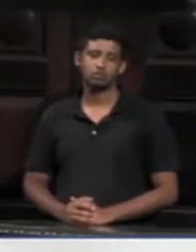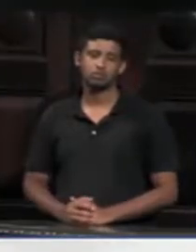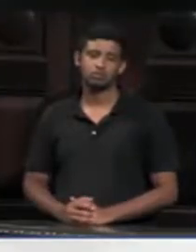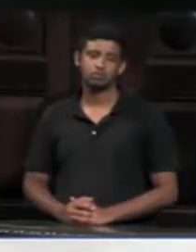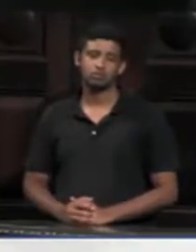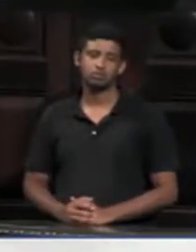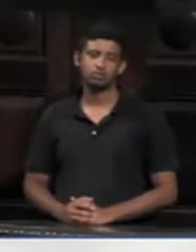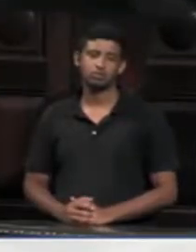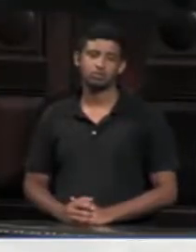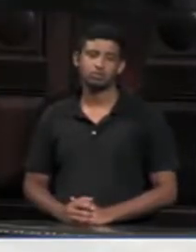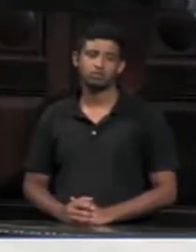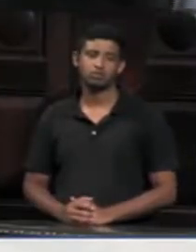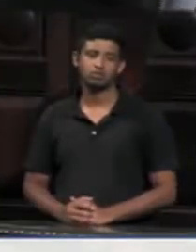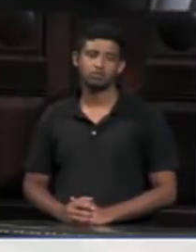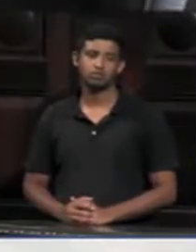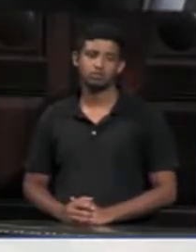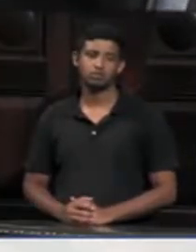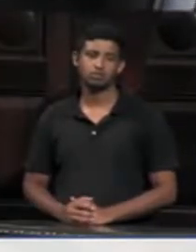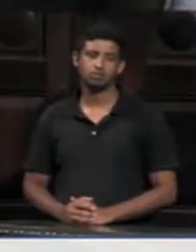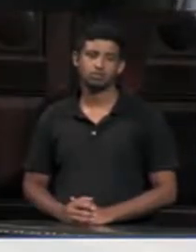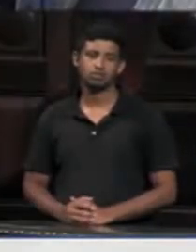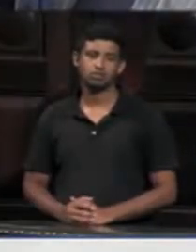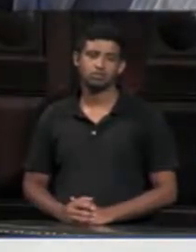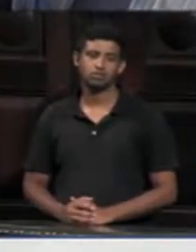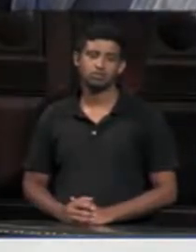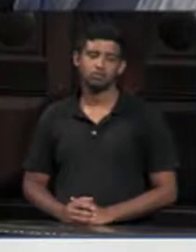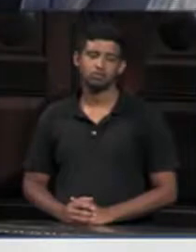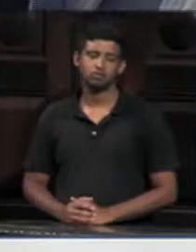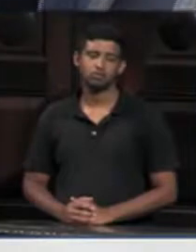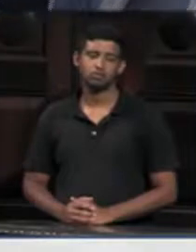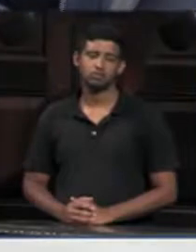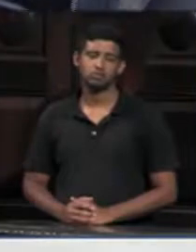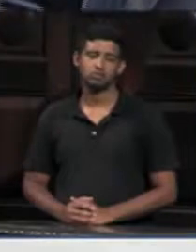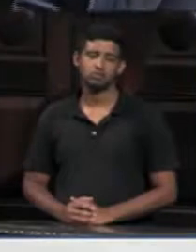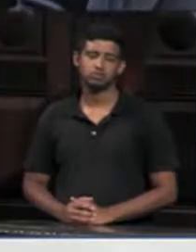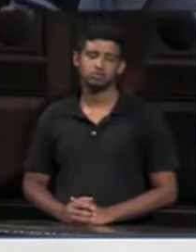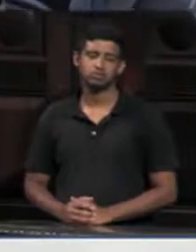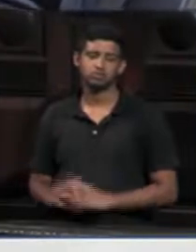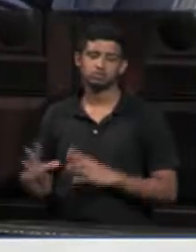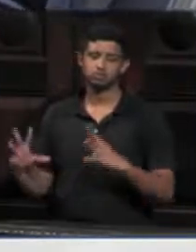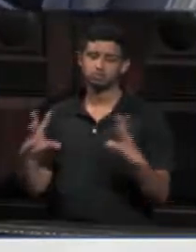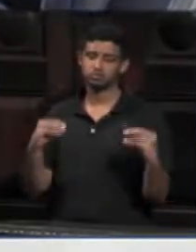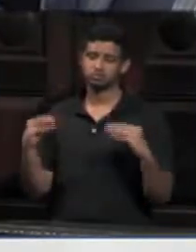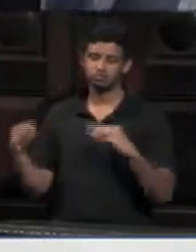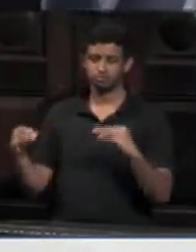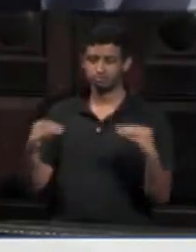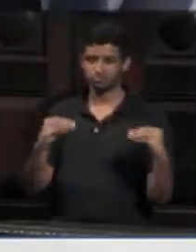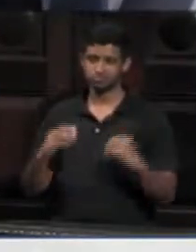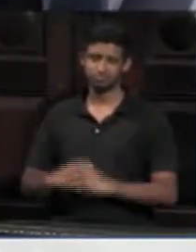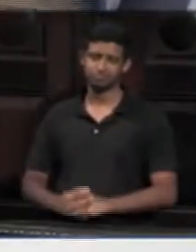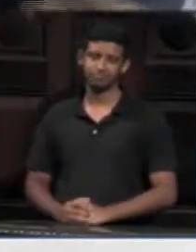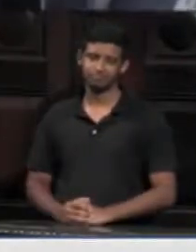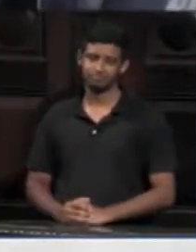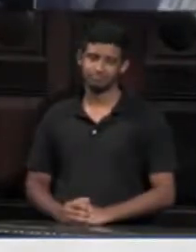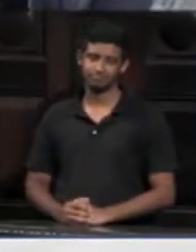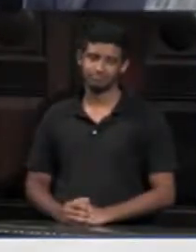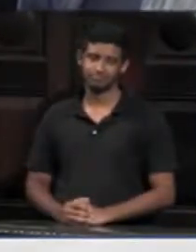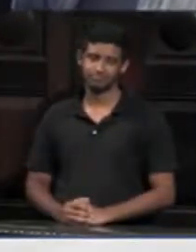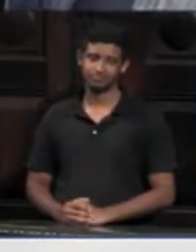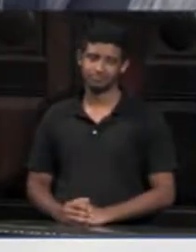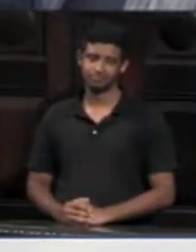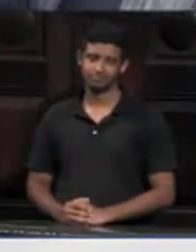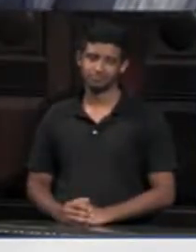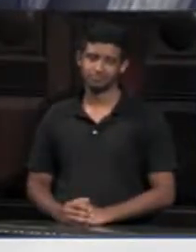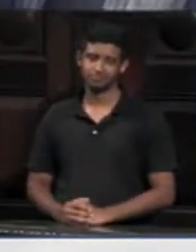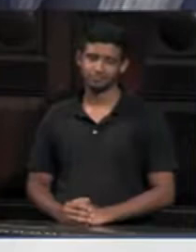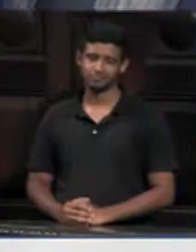na internet. Essa é uma tese, senhor presidente. Essa é uma tese globalizante que extrapola o